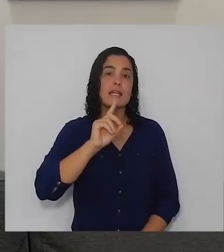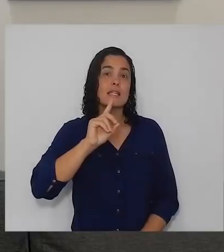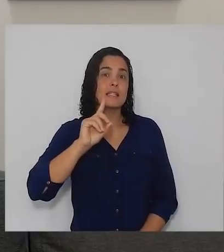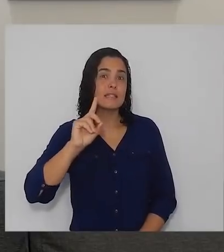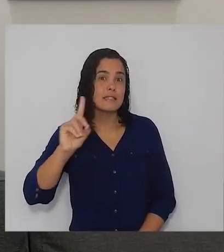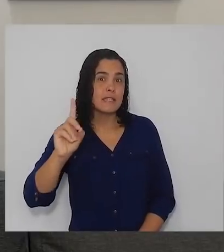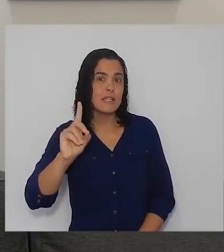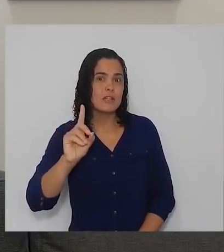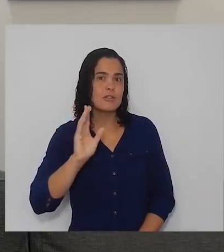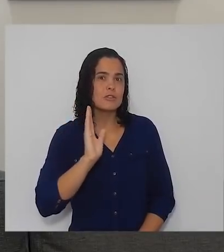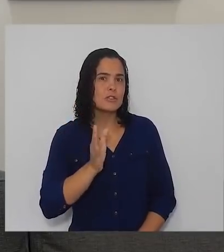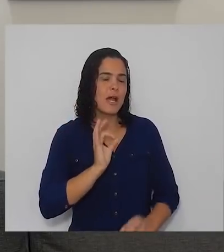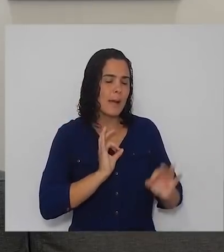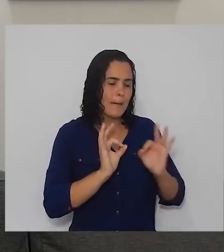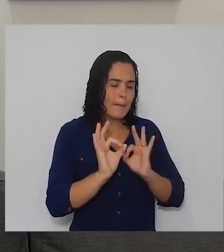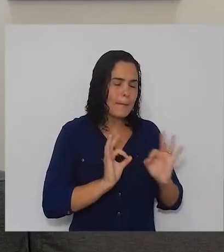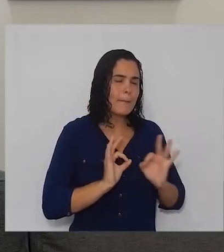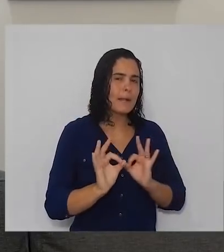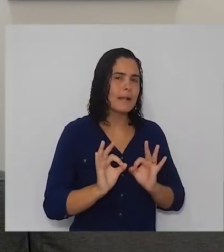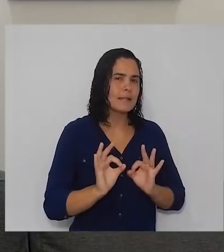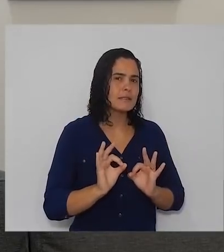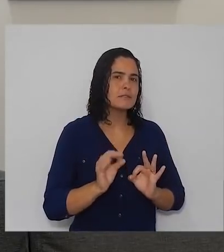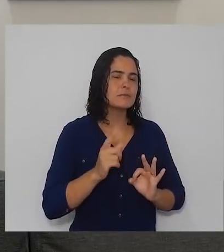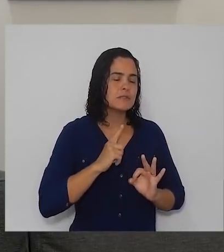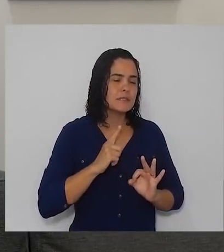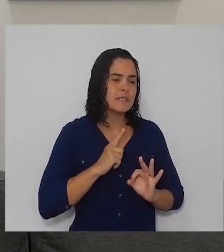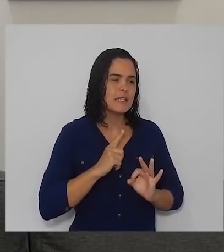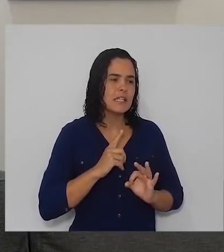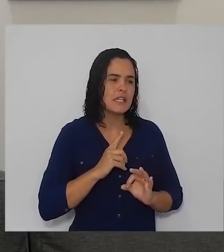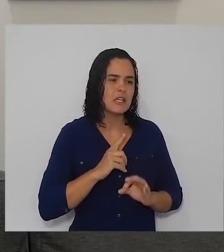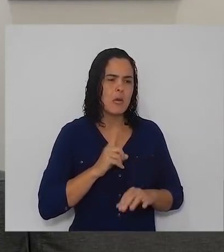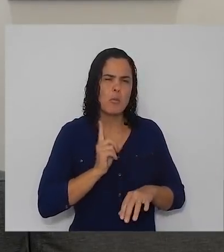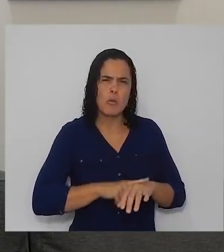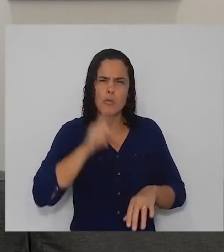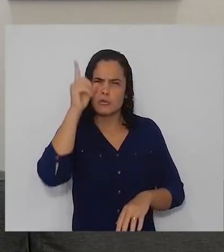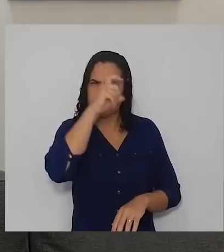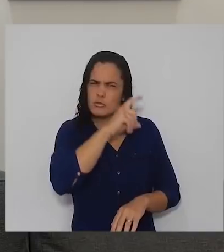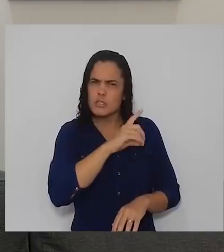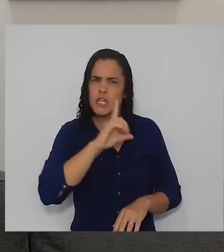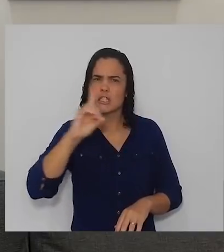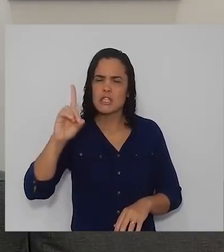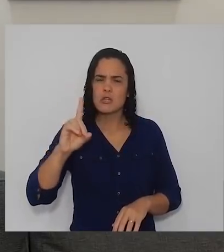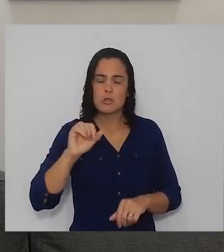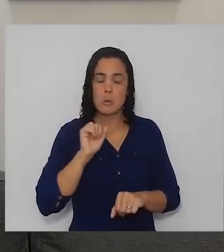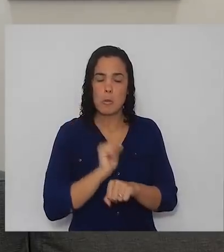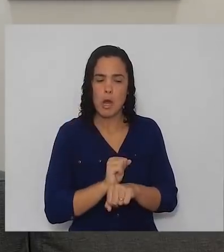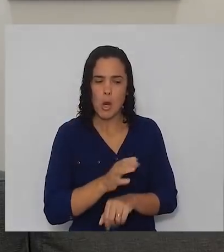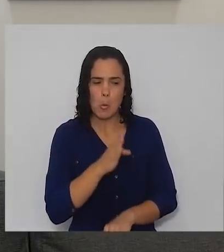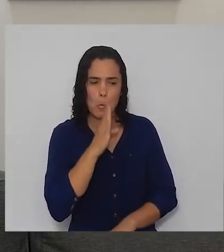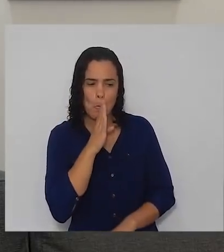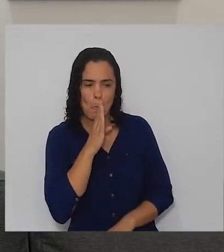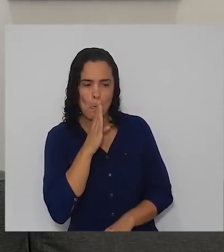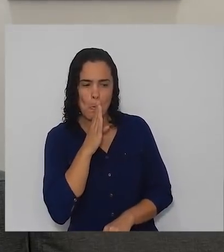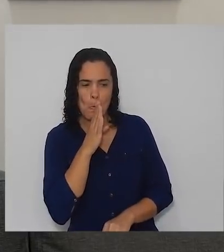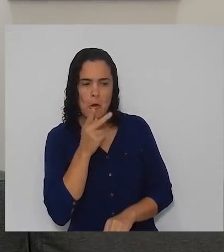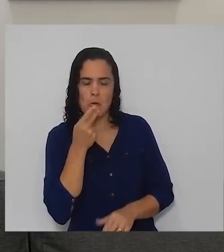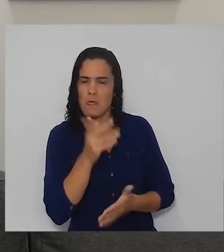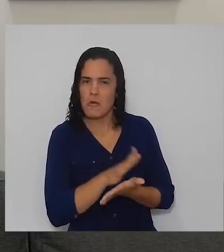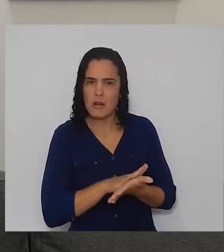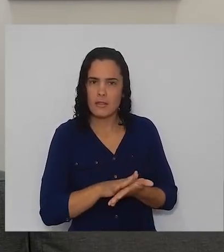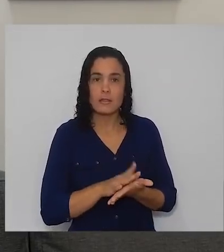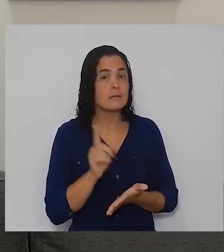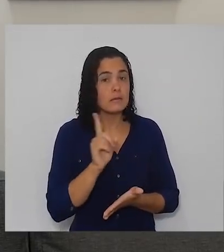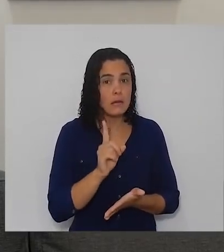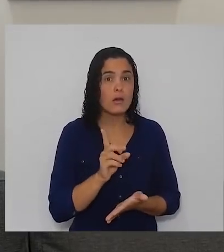veio a palavra do Senhor. Riachos secos não calam a boca de Deus. Deus continua